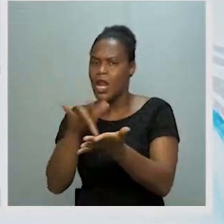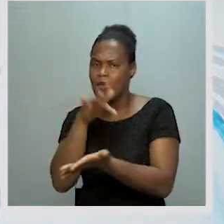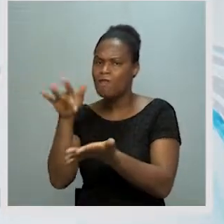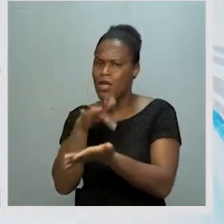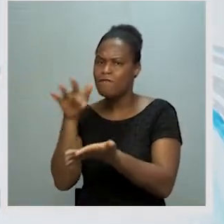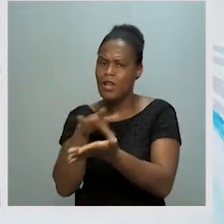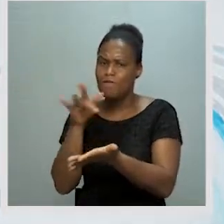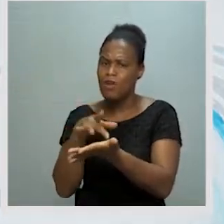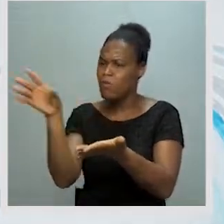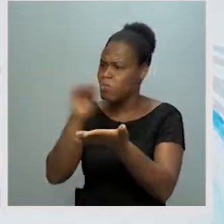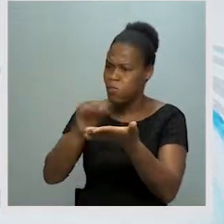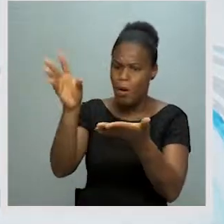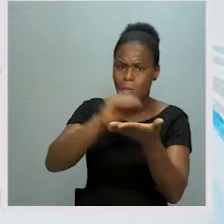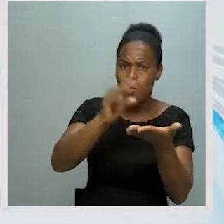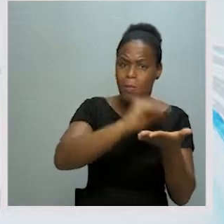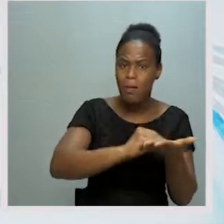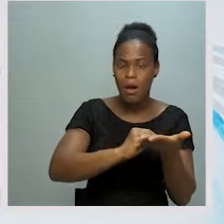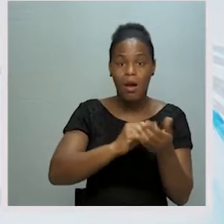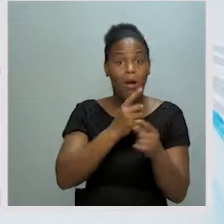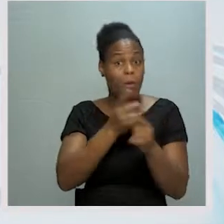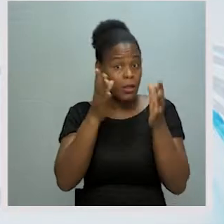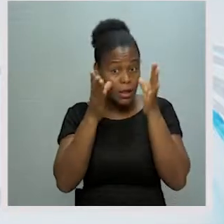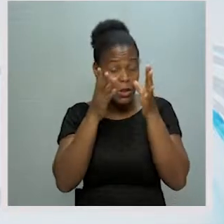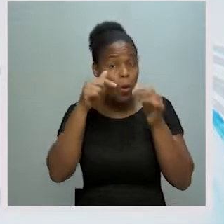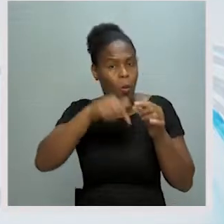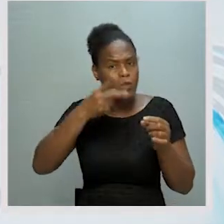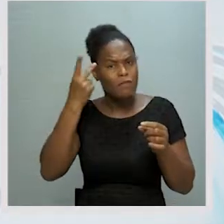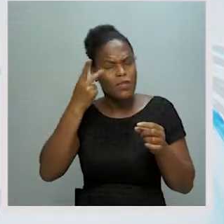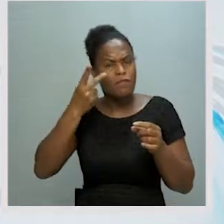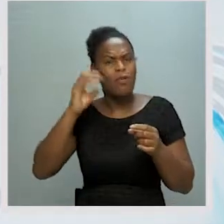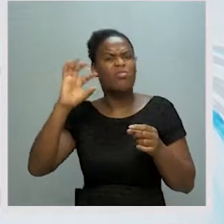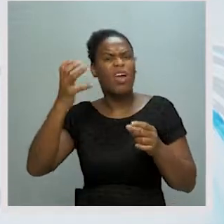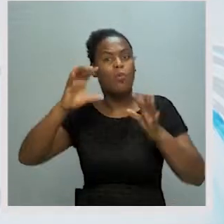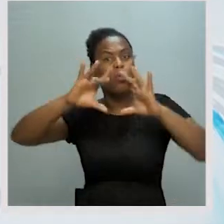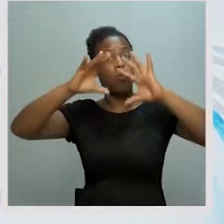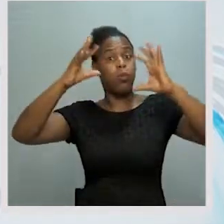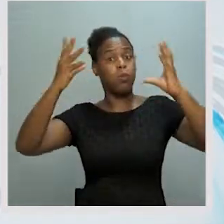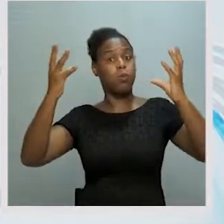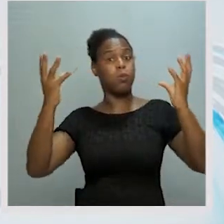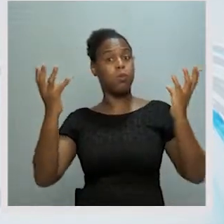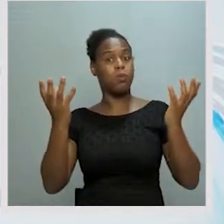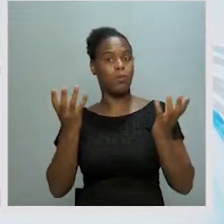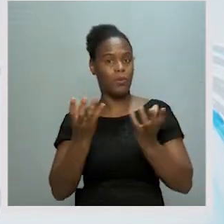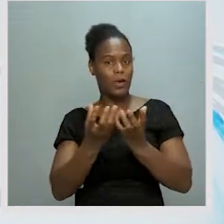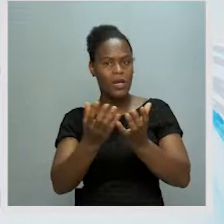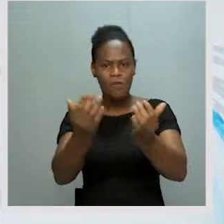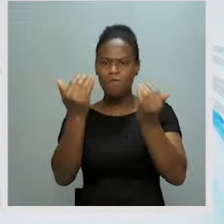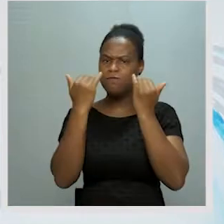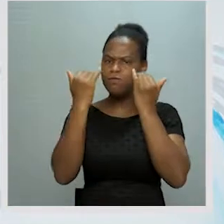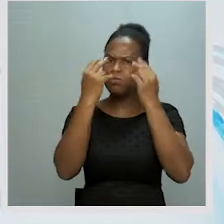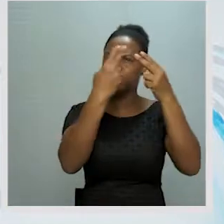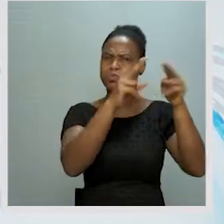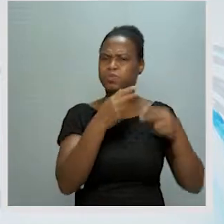conforme eu vos disse, na época em que nós estamos a viver, a época da globalização, as informações são